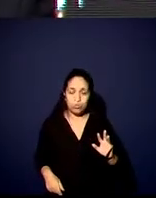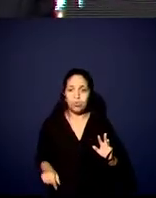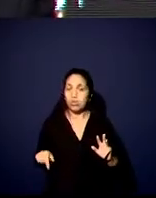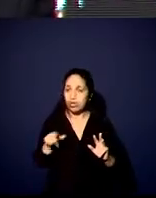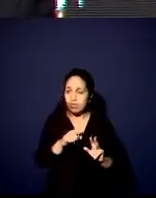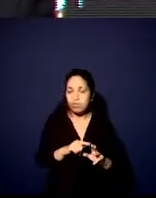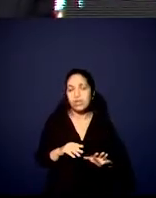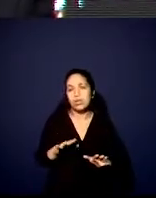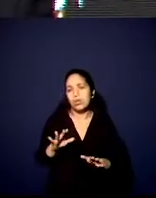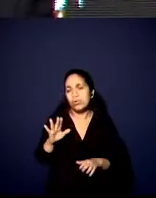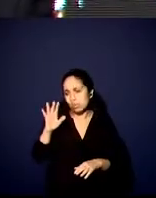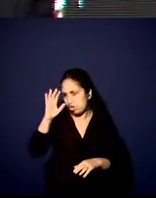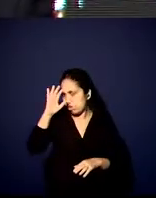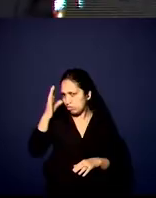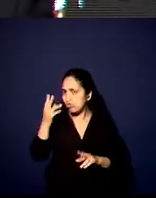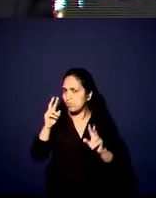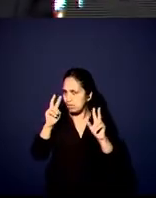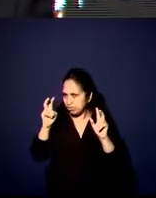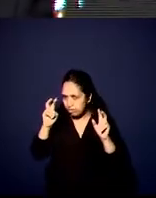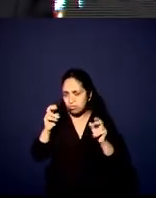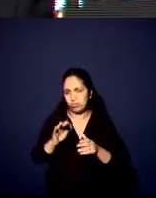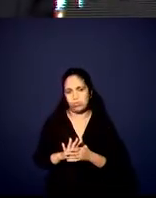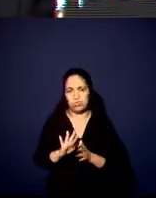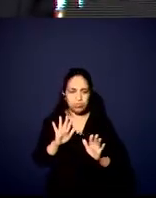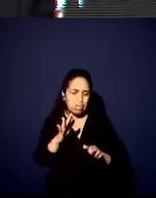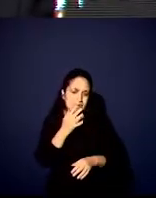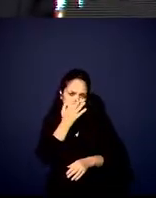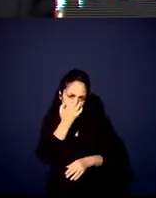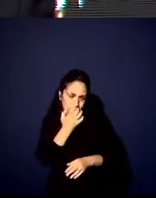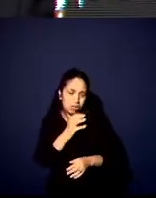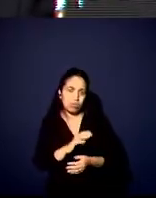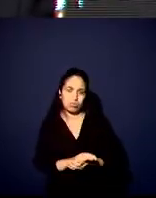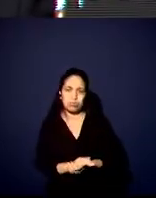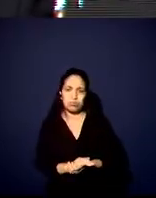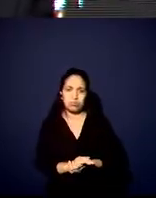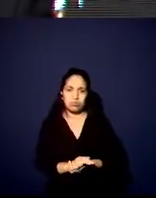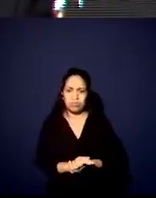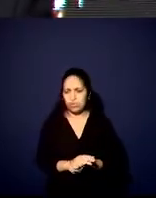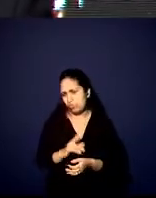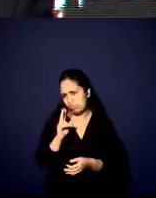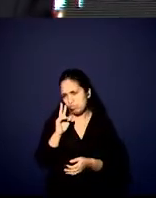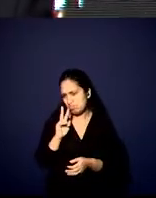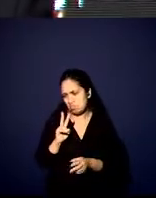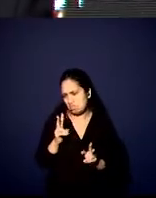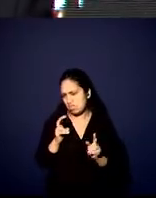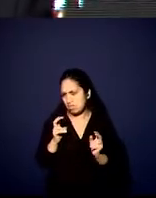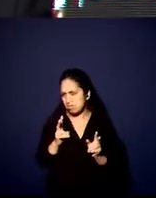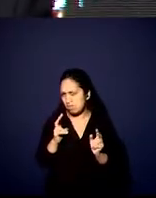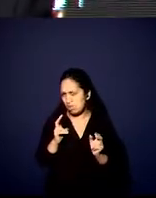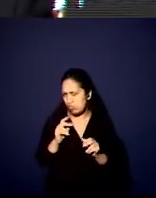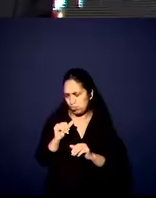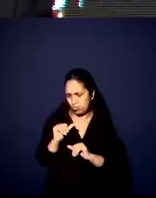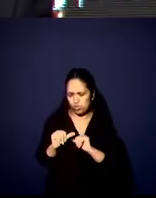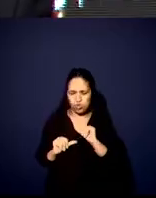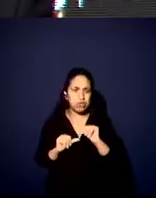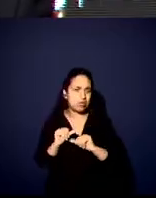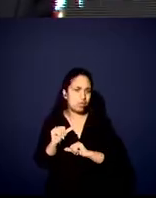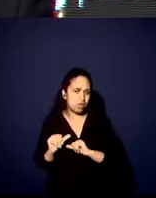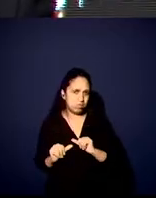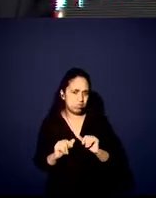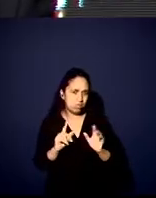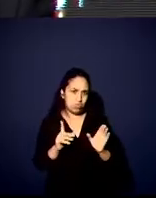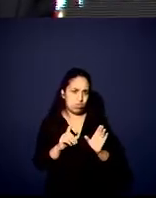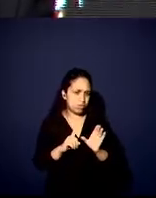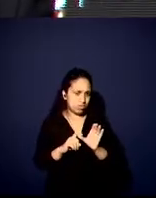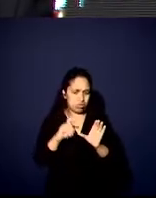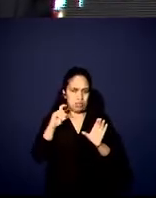tratar esse assunto com bastante sensatez eu não vejo nenhuma possibilidade de mudança com relação a